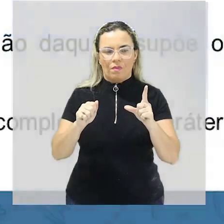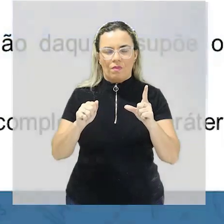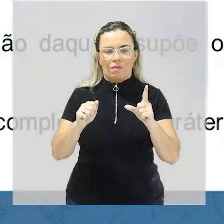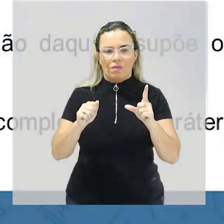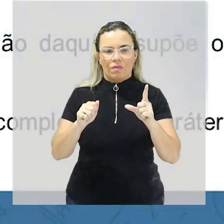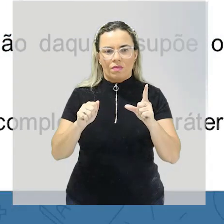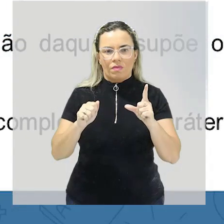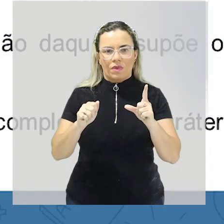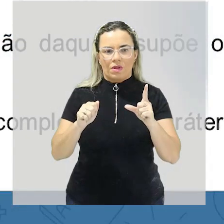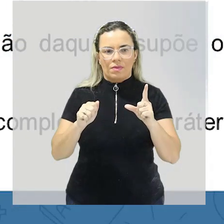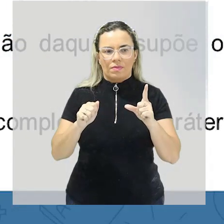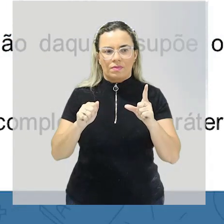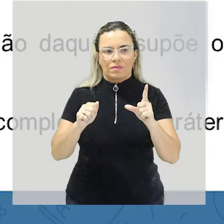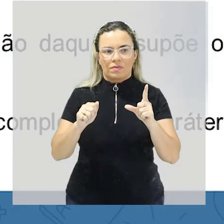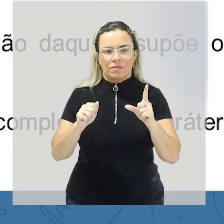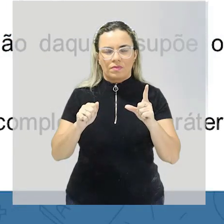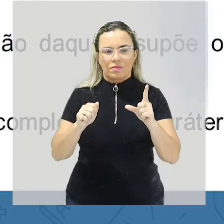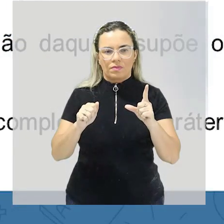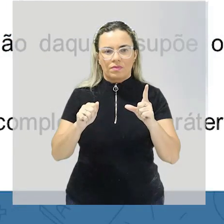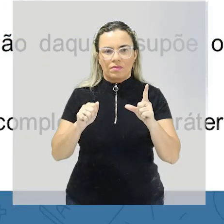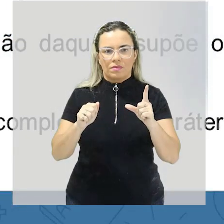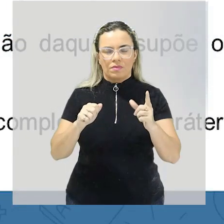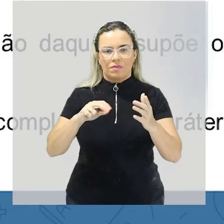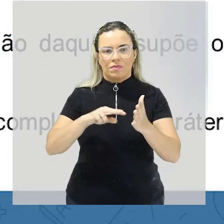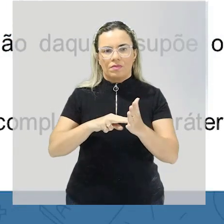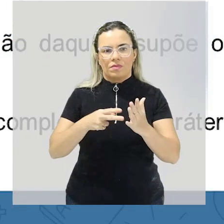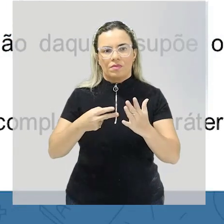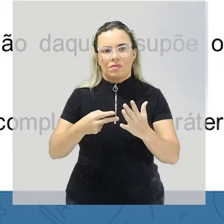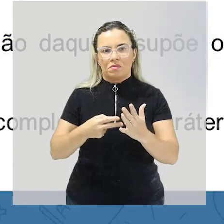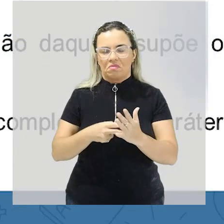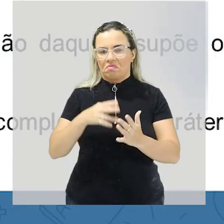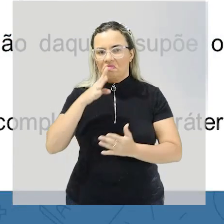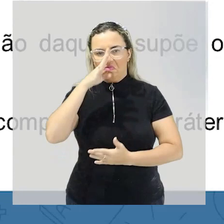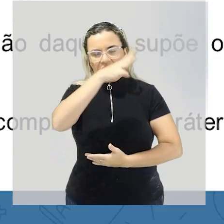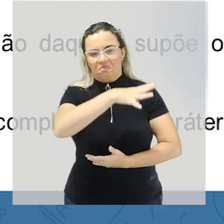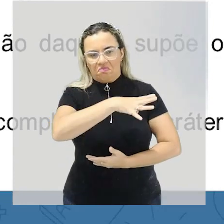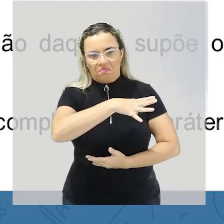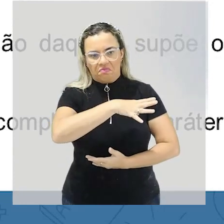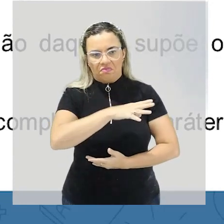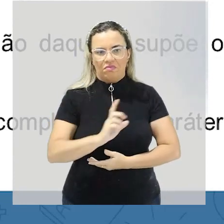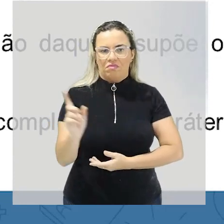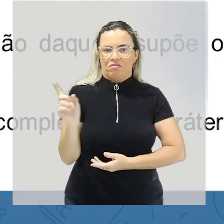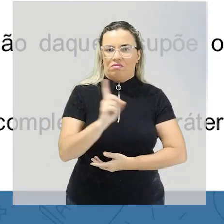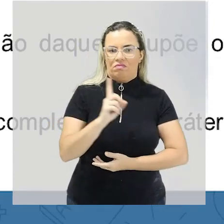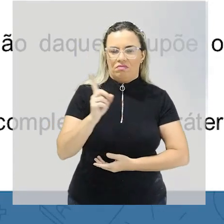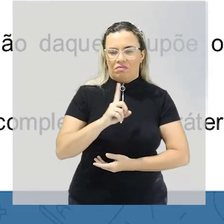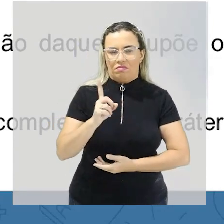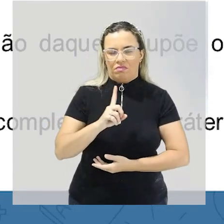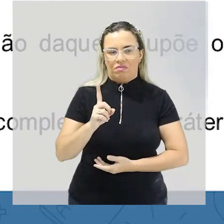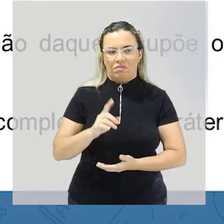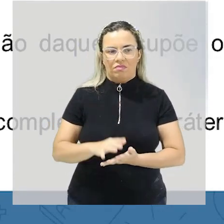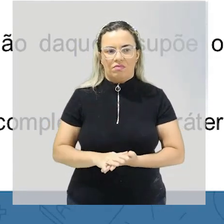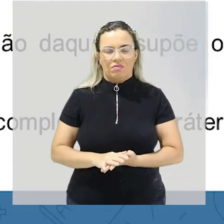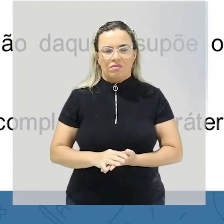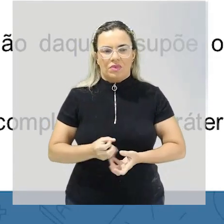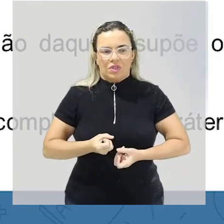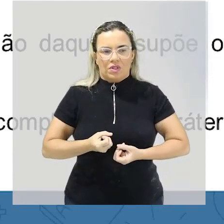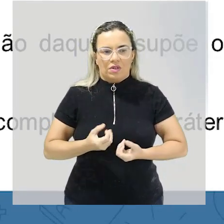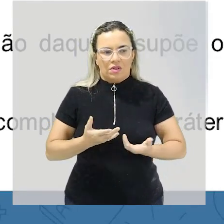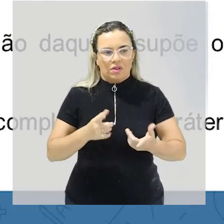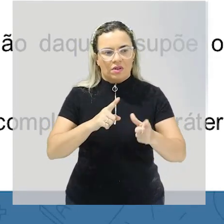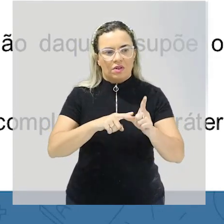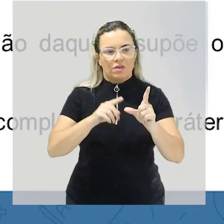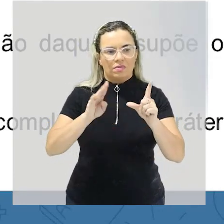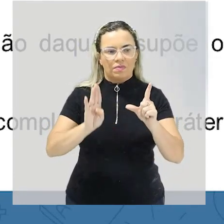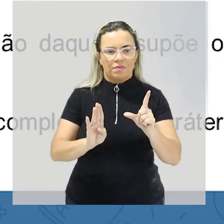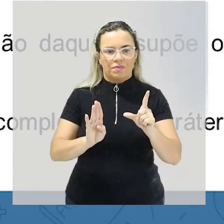distante da verdade. Olha, ficou uma tradução extremamente exagerada. Não é bem isso. Os poetas, de acordo com a sua